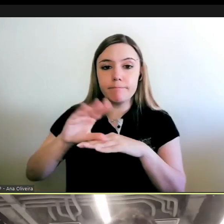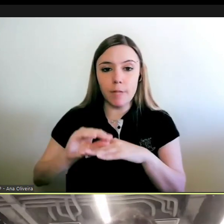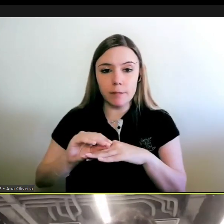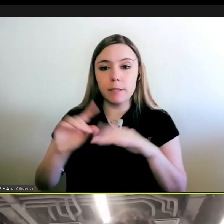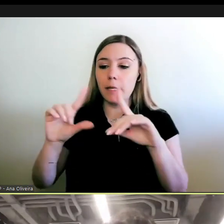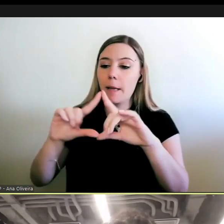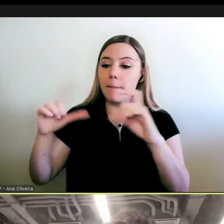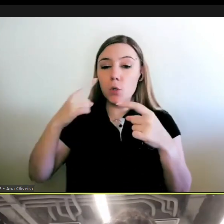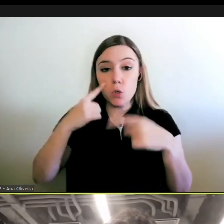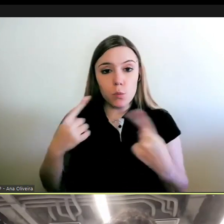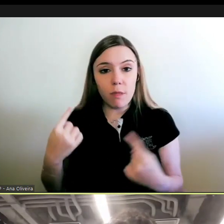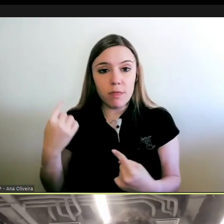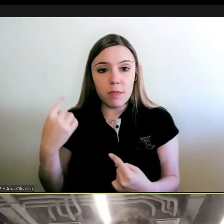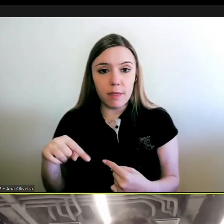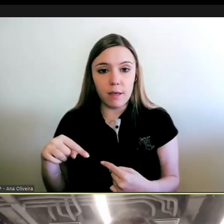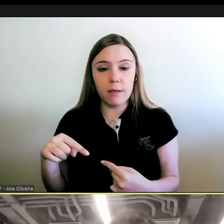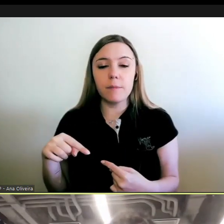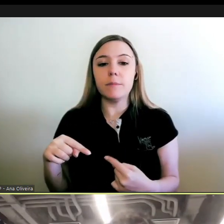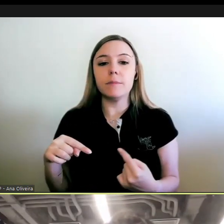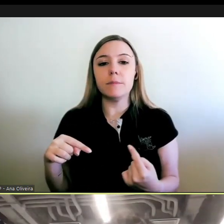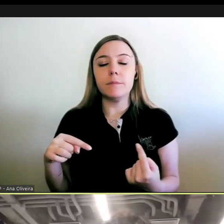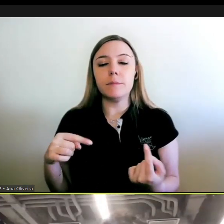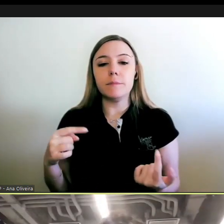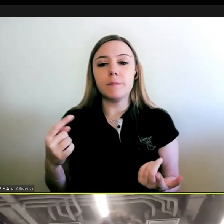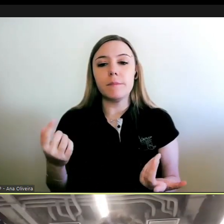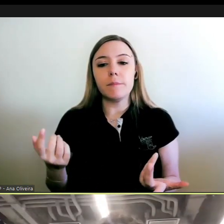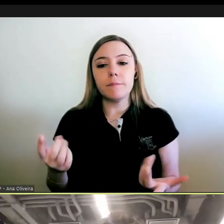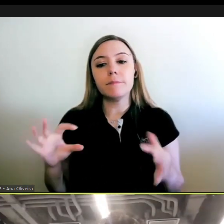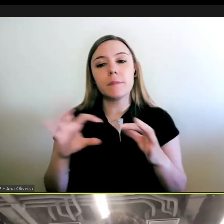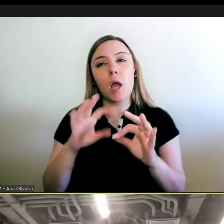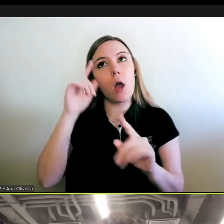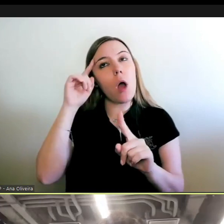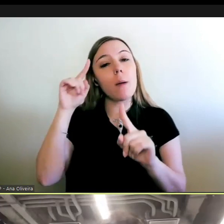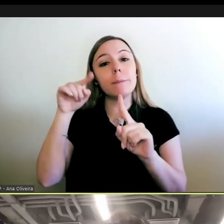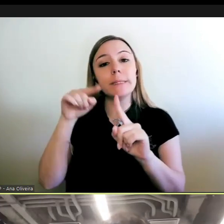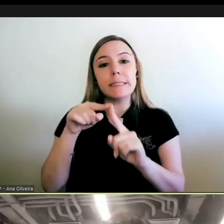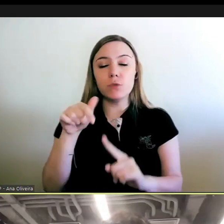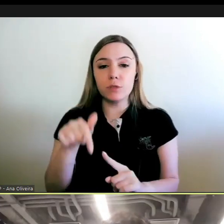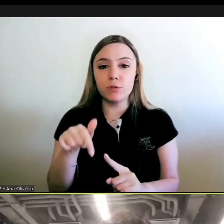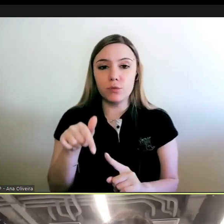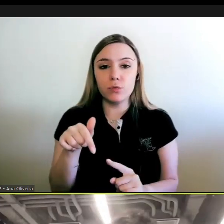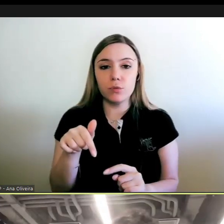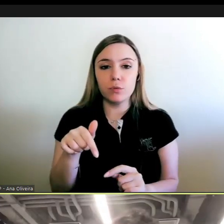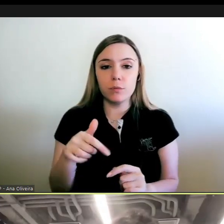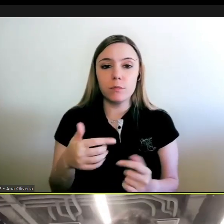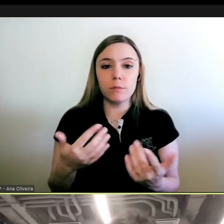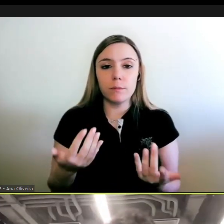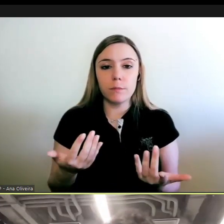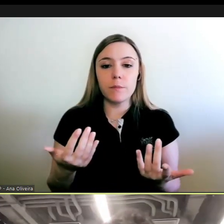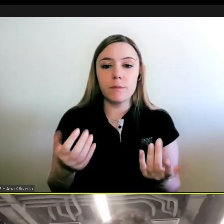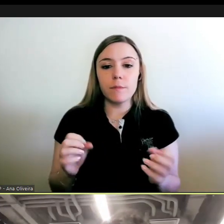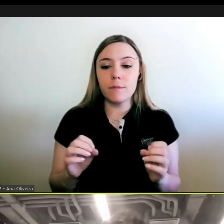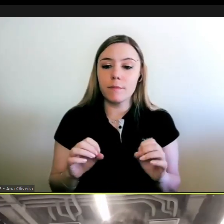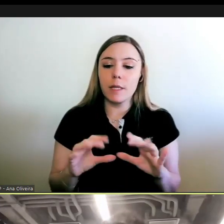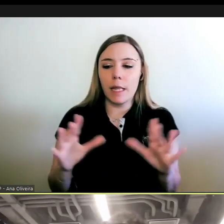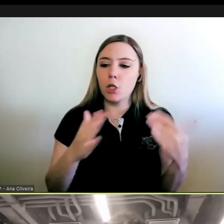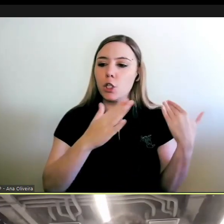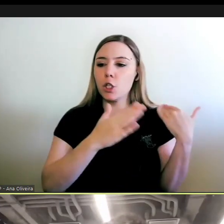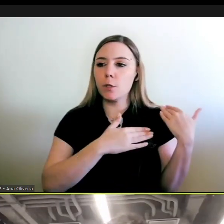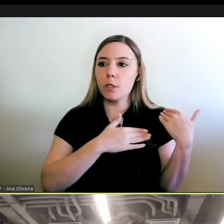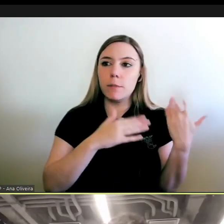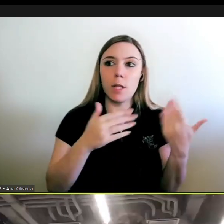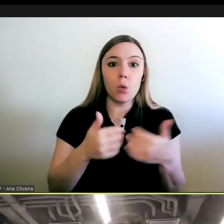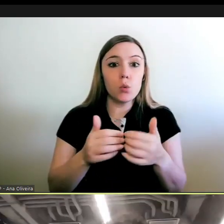públicas têm, no que respeita a objetivos desta natureza, que são, evidentemente, responsabilizam todos também no